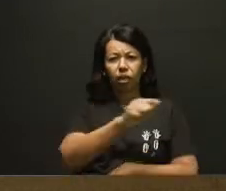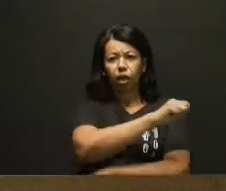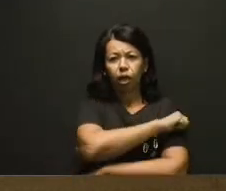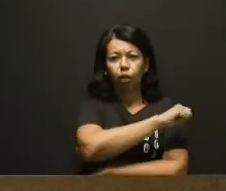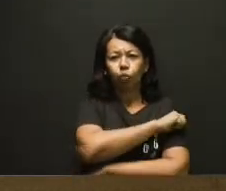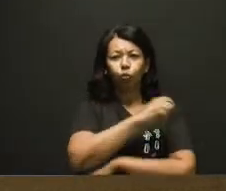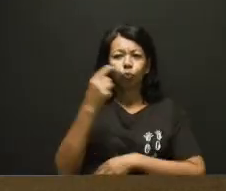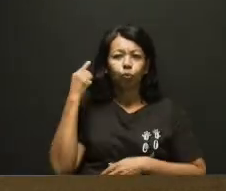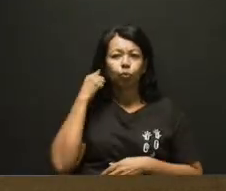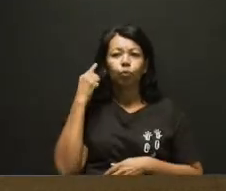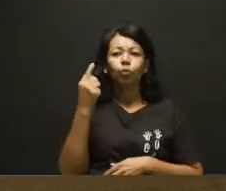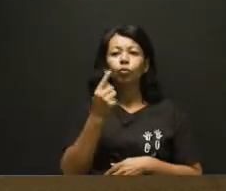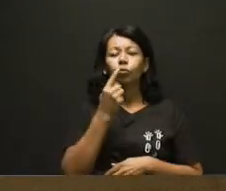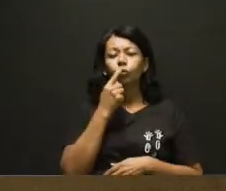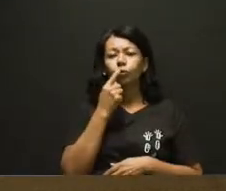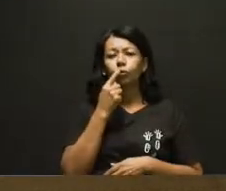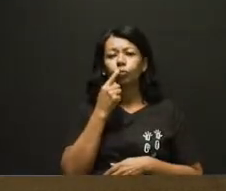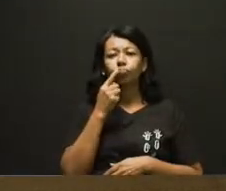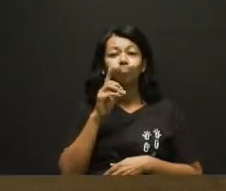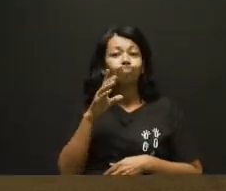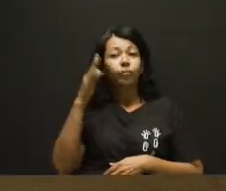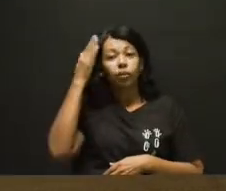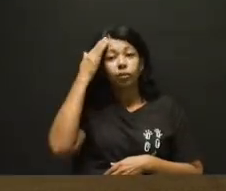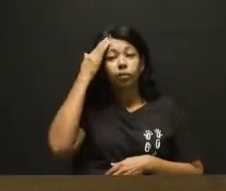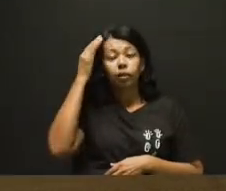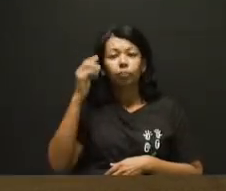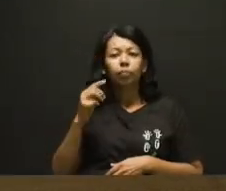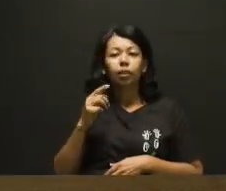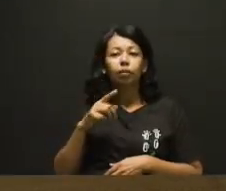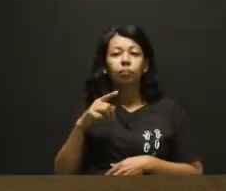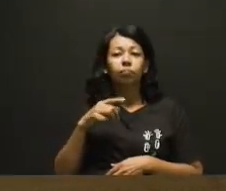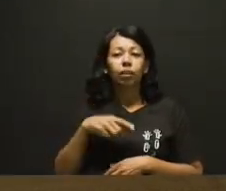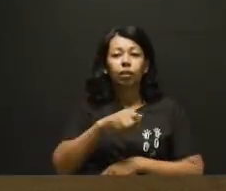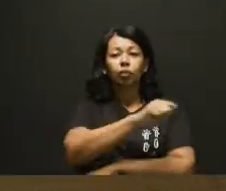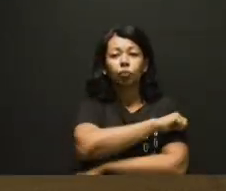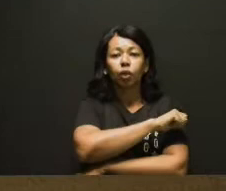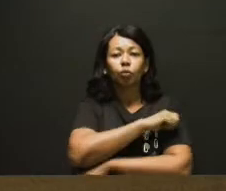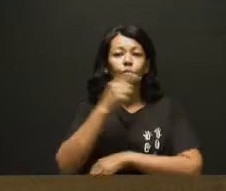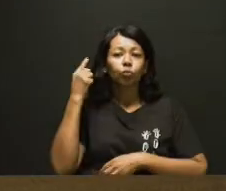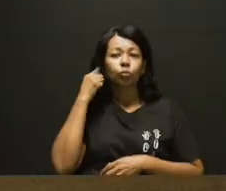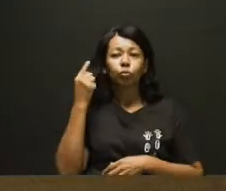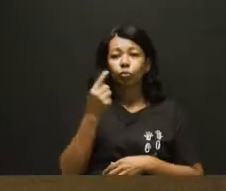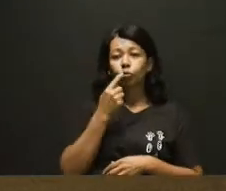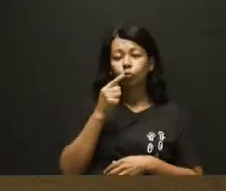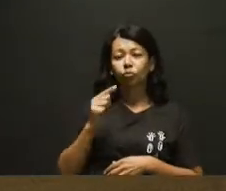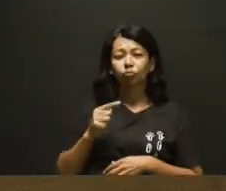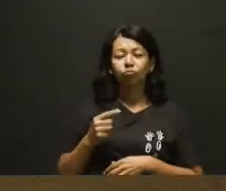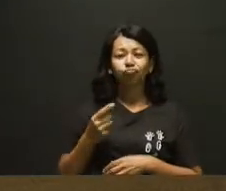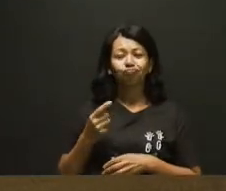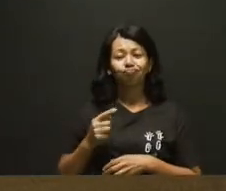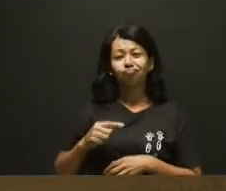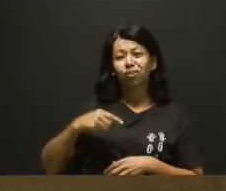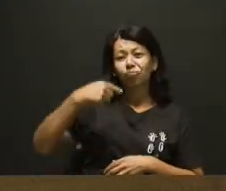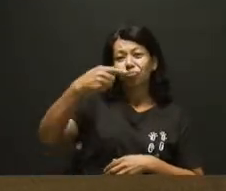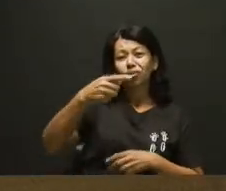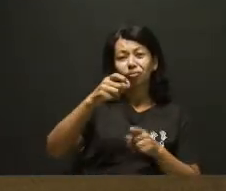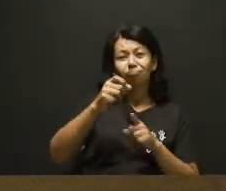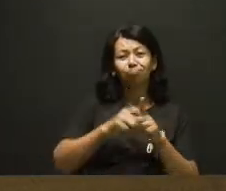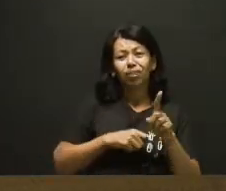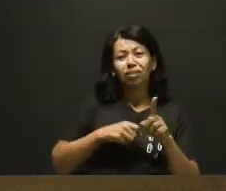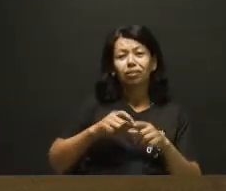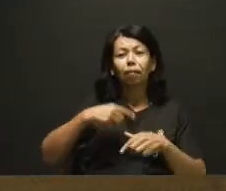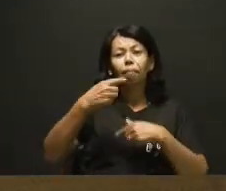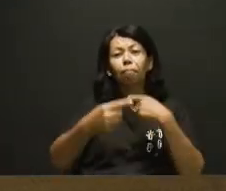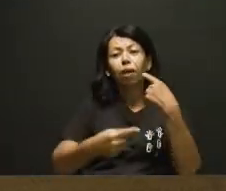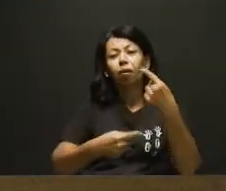e eu só vou saber que o aluno absurdo depois de meses que sequer havia a informação que o